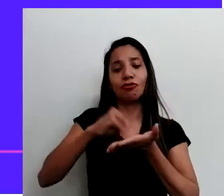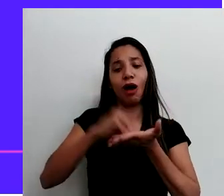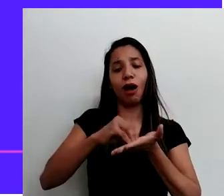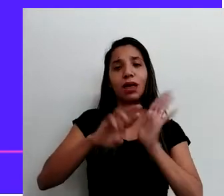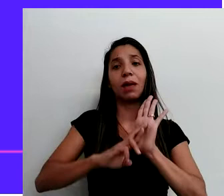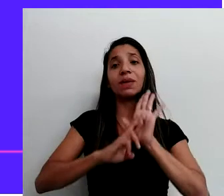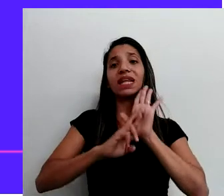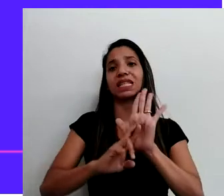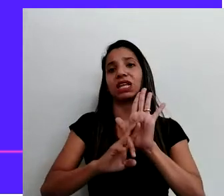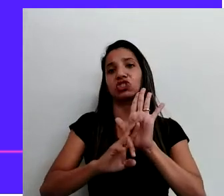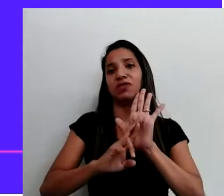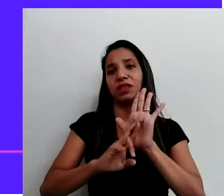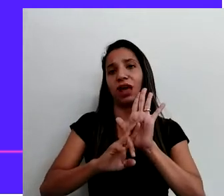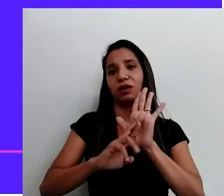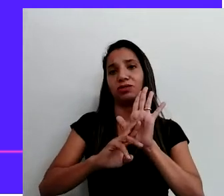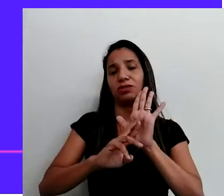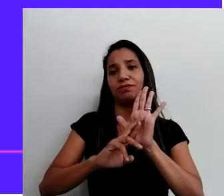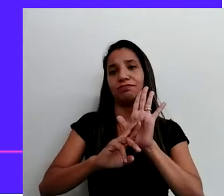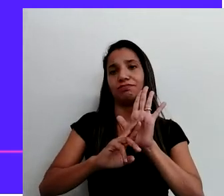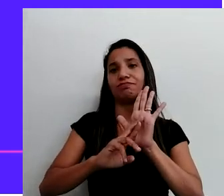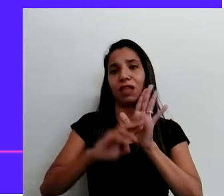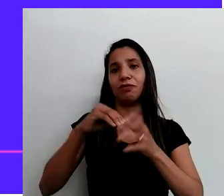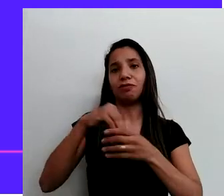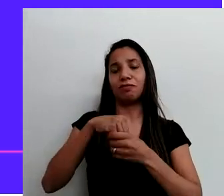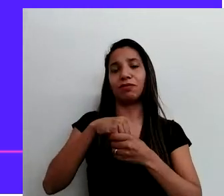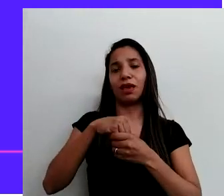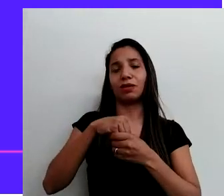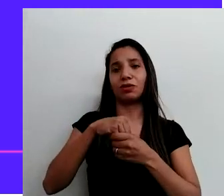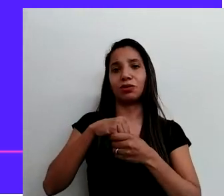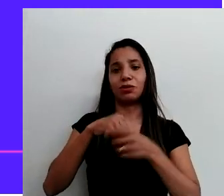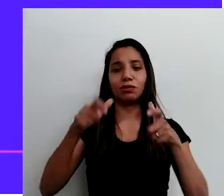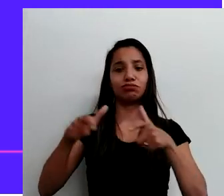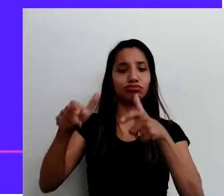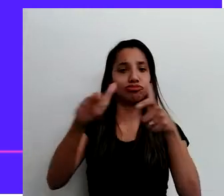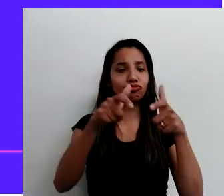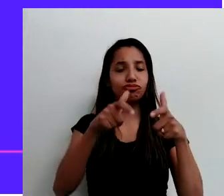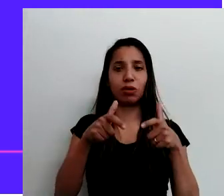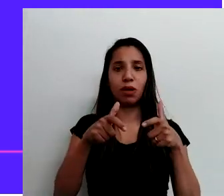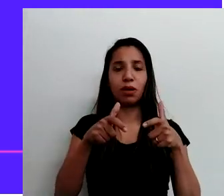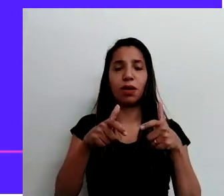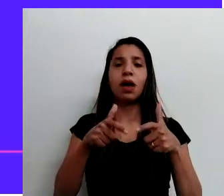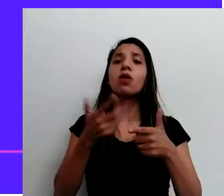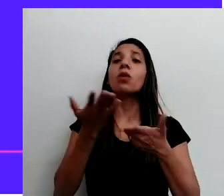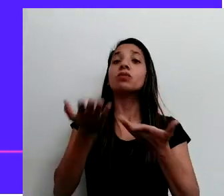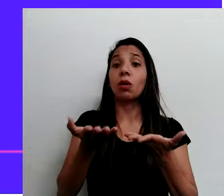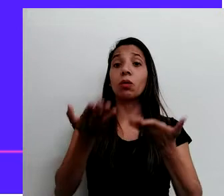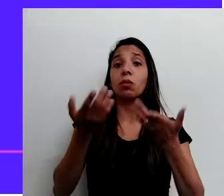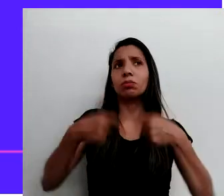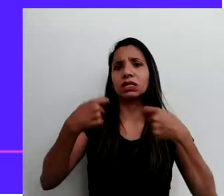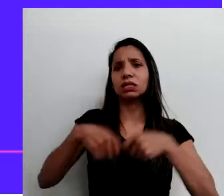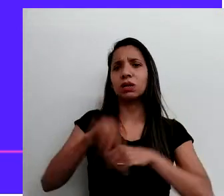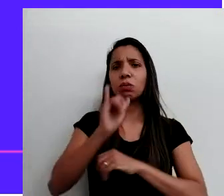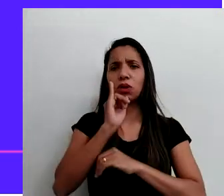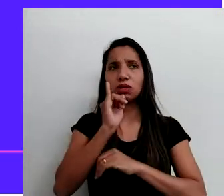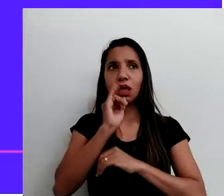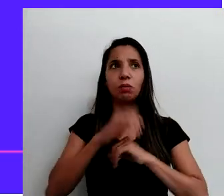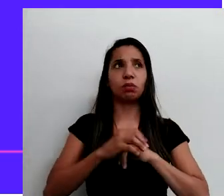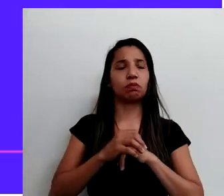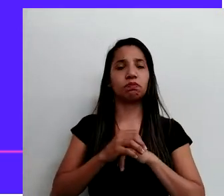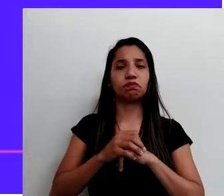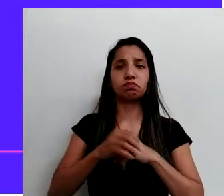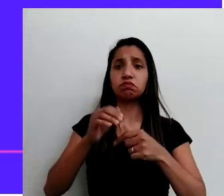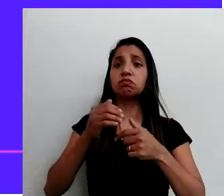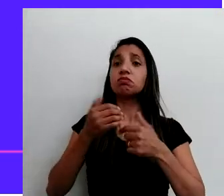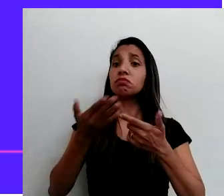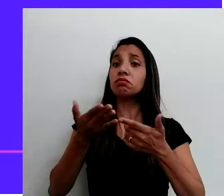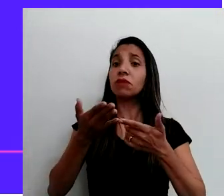de a gente não ter auxílio, né, emergencial na pandemia para as mães solo ou, né, não, as mulheres